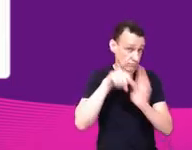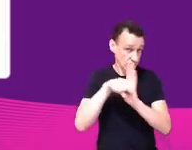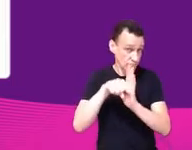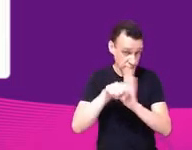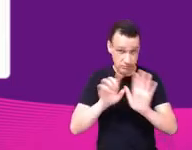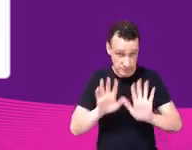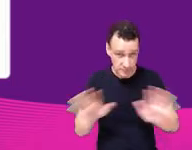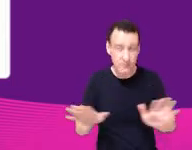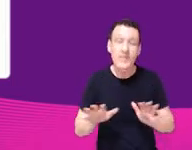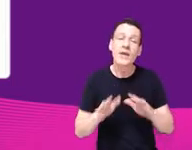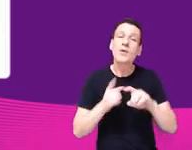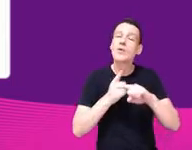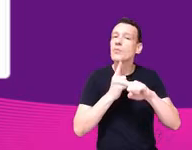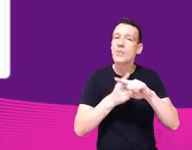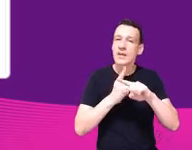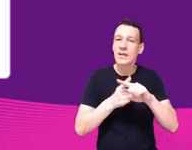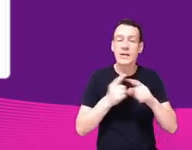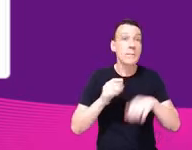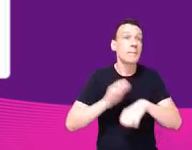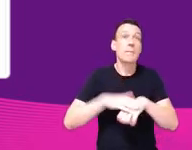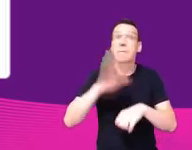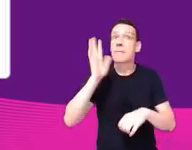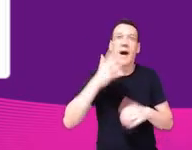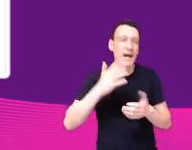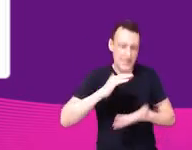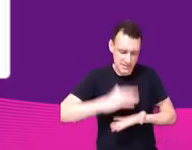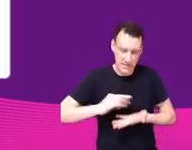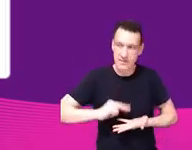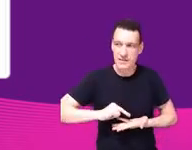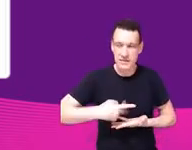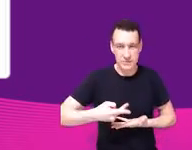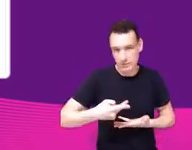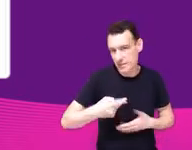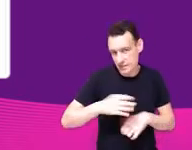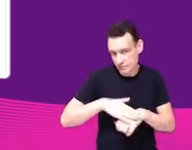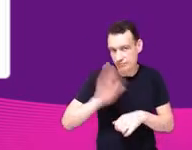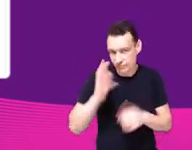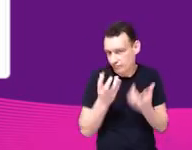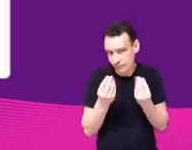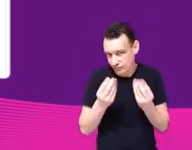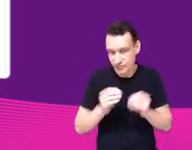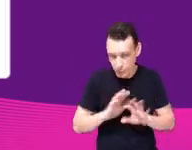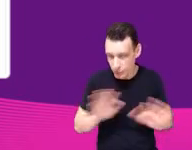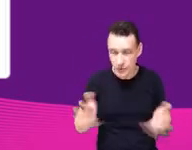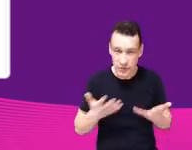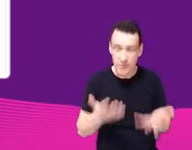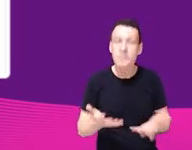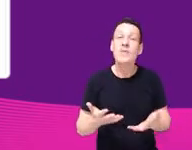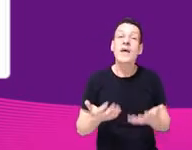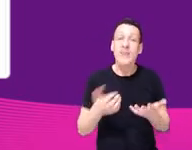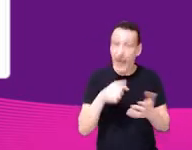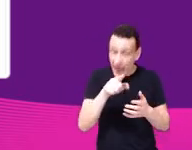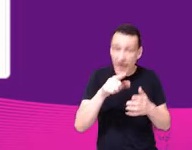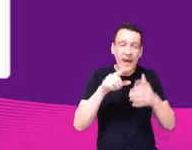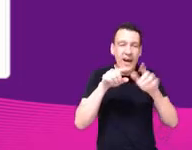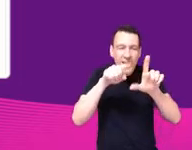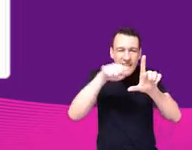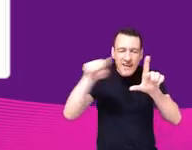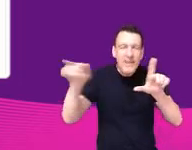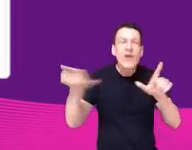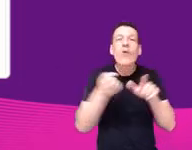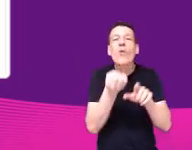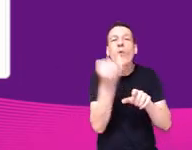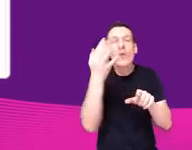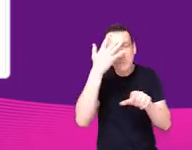que numericamente faz o maior número de transplantes no mundo, e essa aqui é uma avaliação da lista de espera para transplantes renais ao longo de